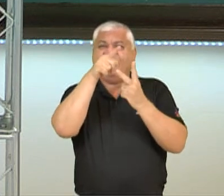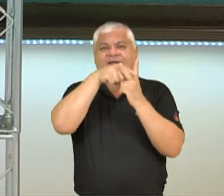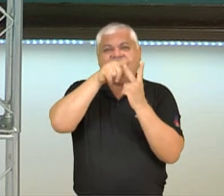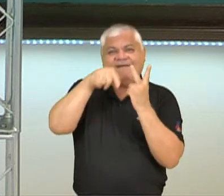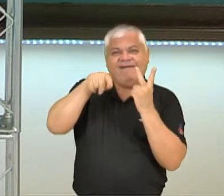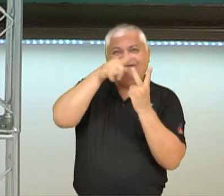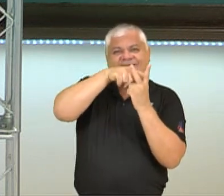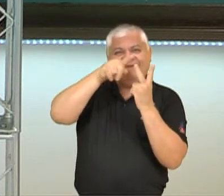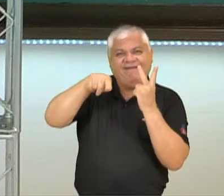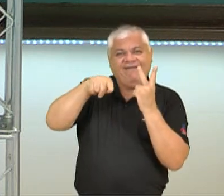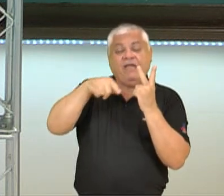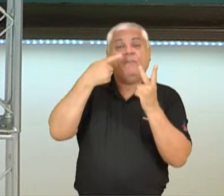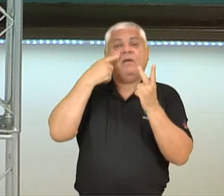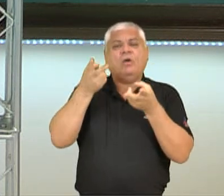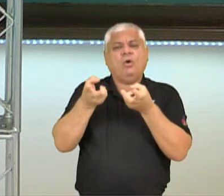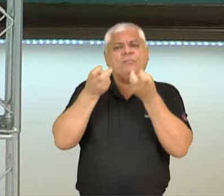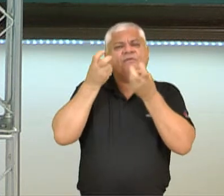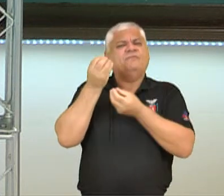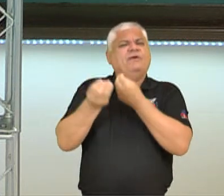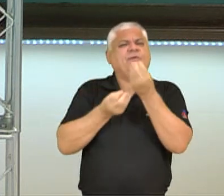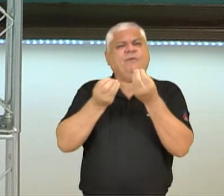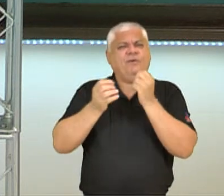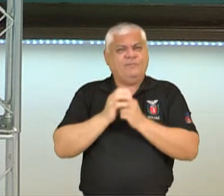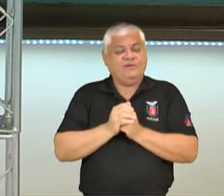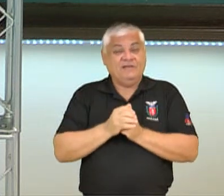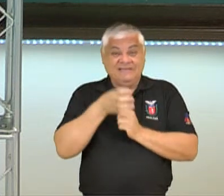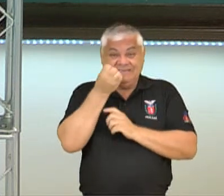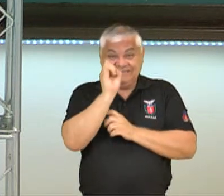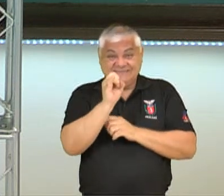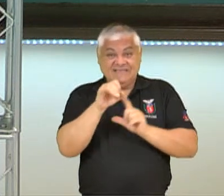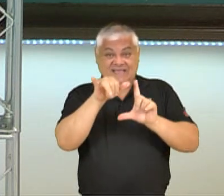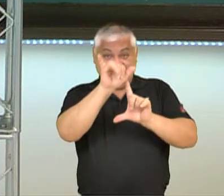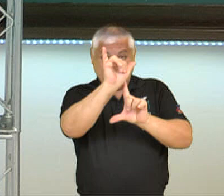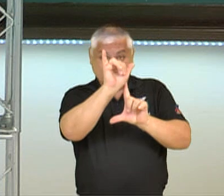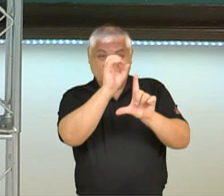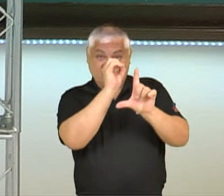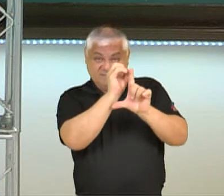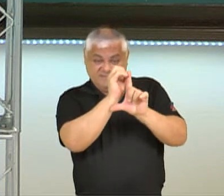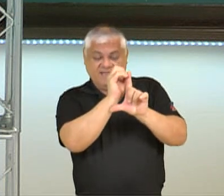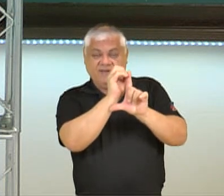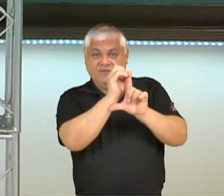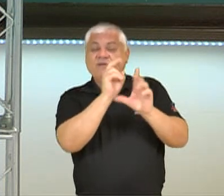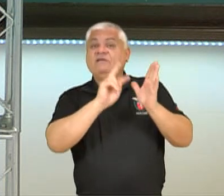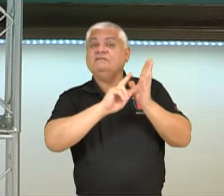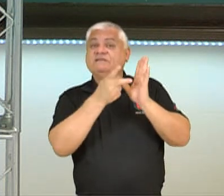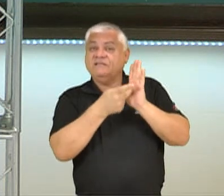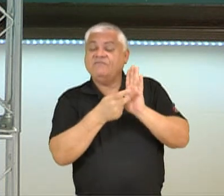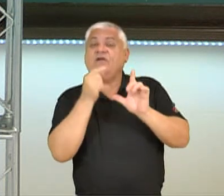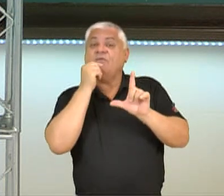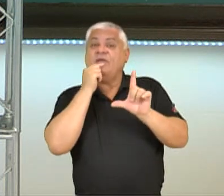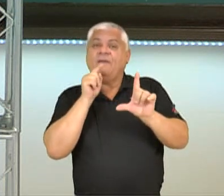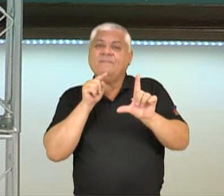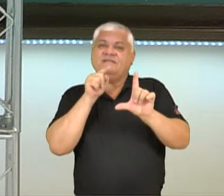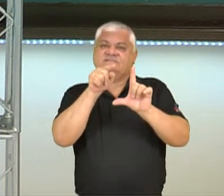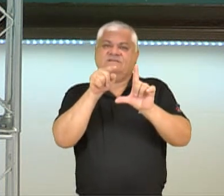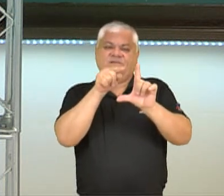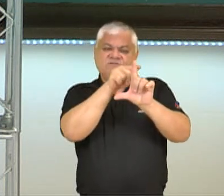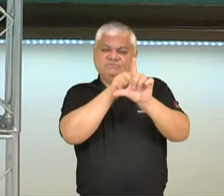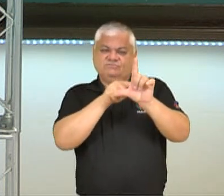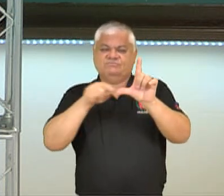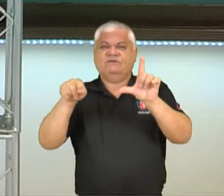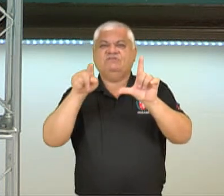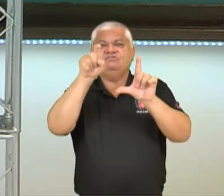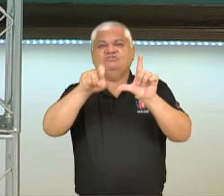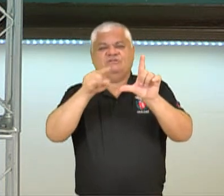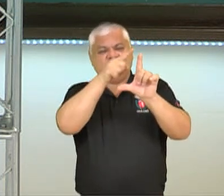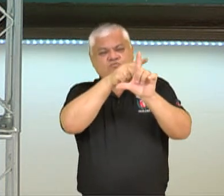que eu consigo observar isso no gráfico? Se o y vale zero, significa que o ponto vai estar em cima da reta x.